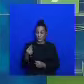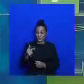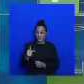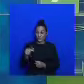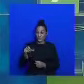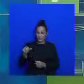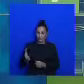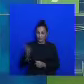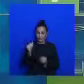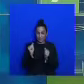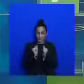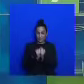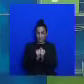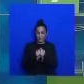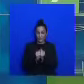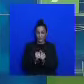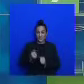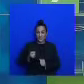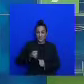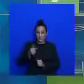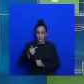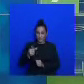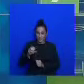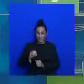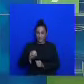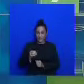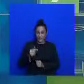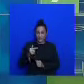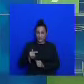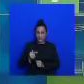2279. Confira comigo. 70.